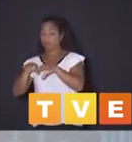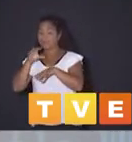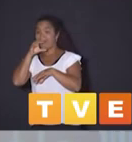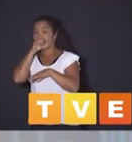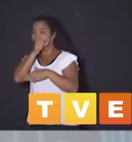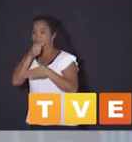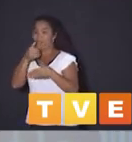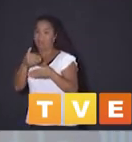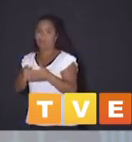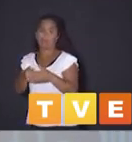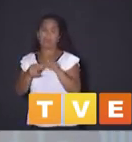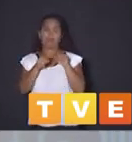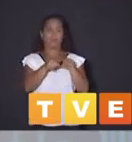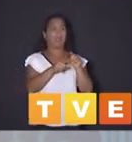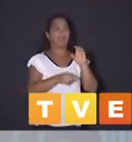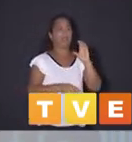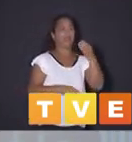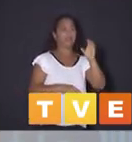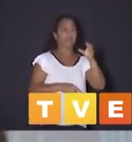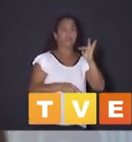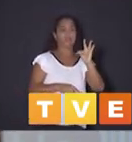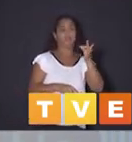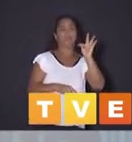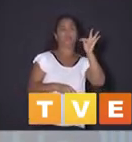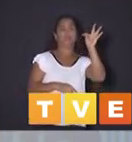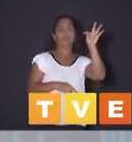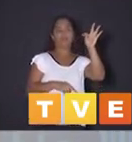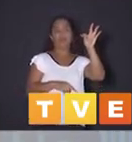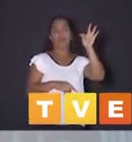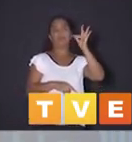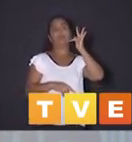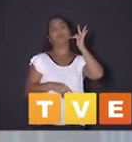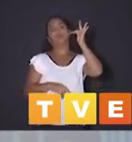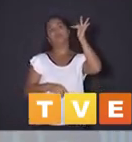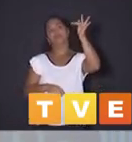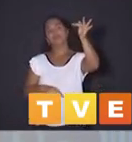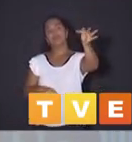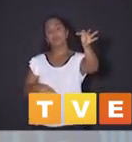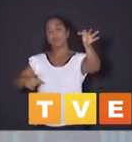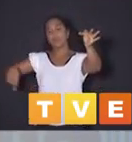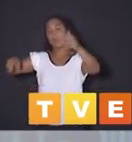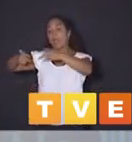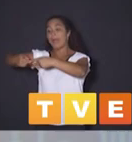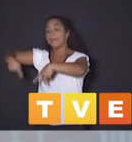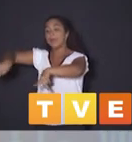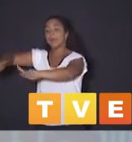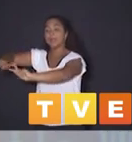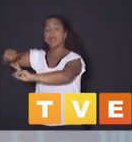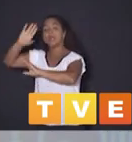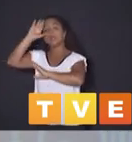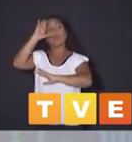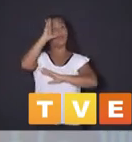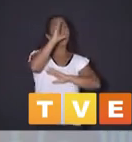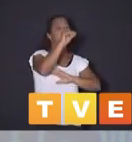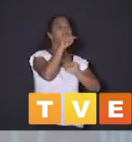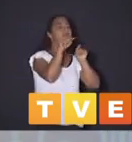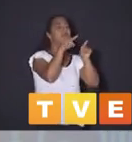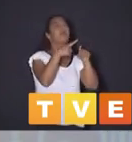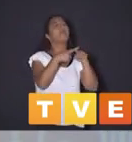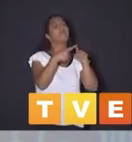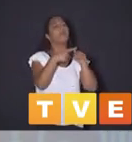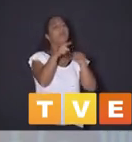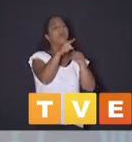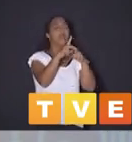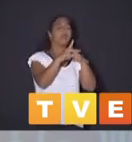cultura mais difícil de vender pra população de forma geral entender qual é a importância de manter um amor